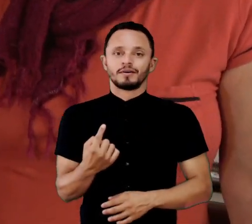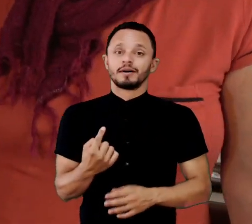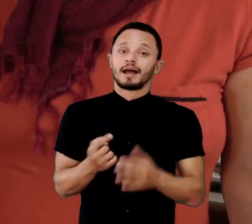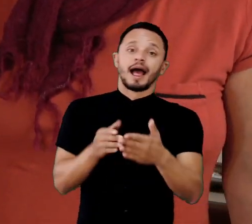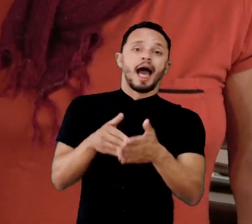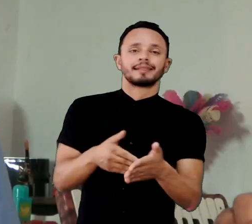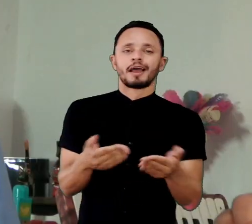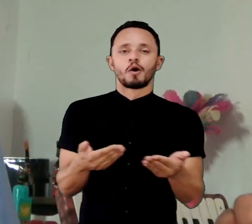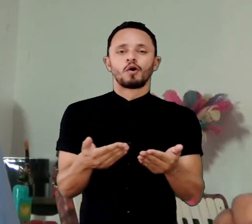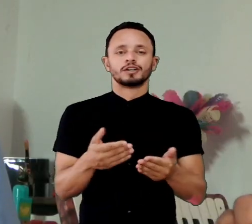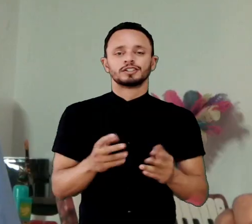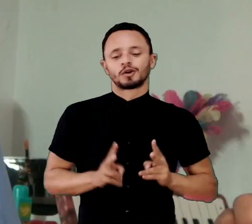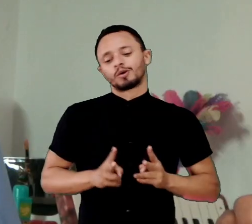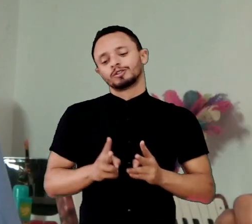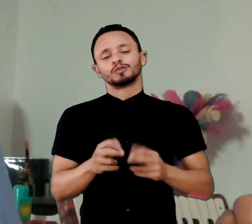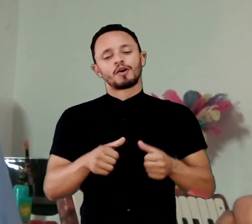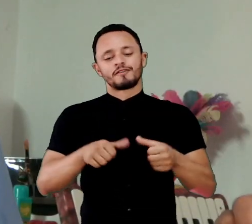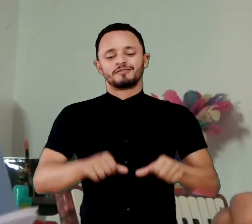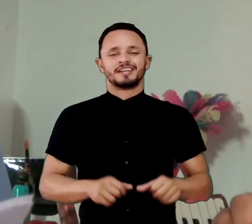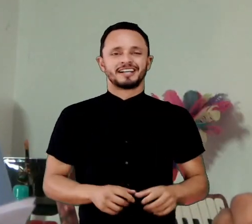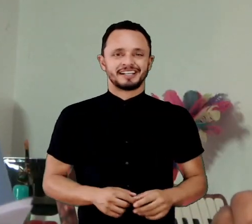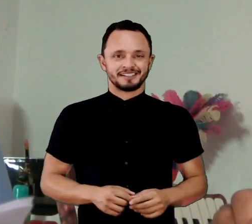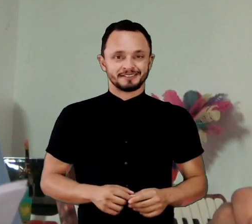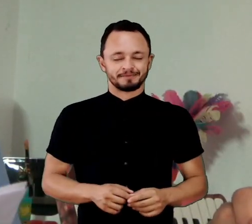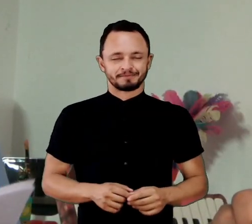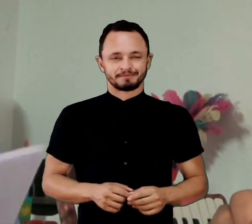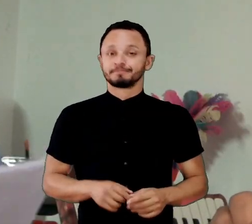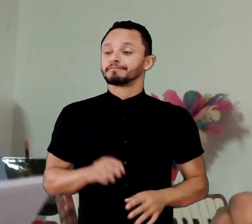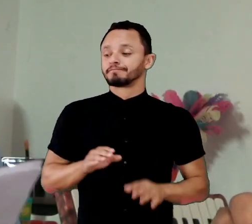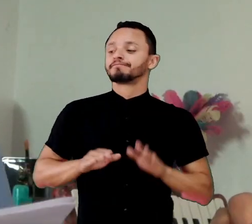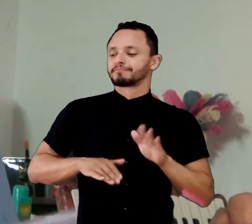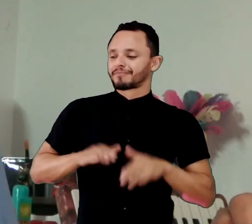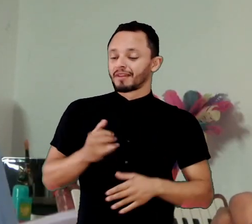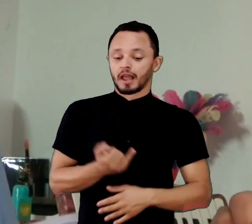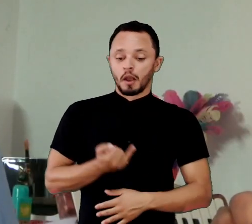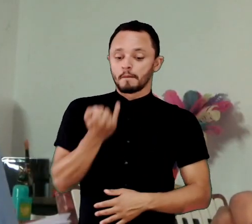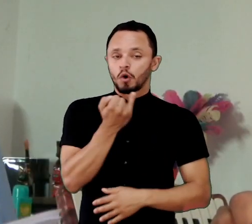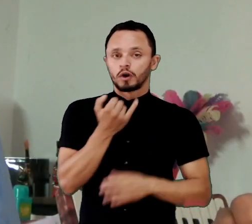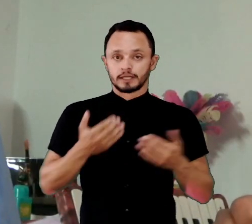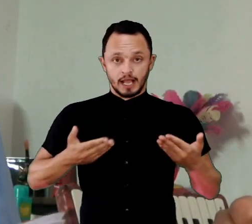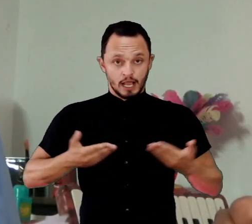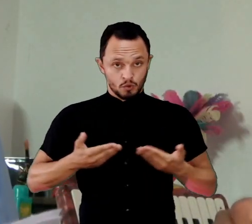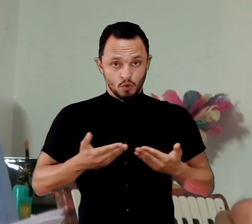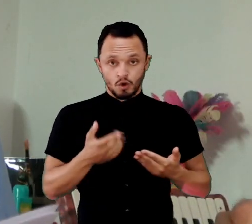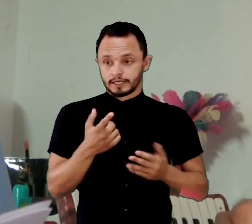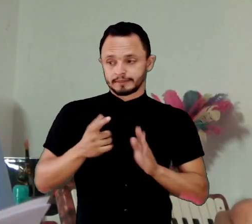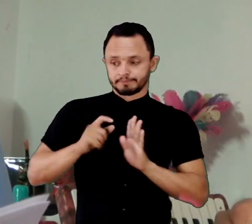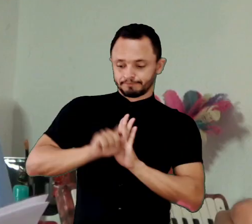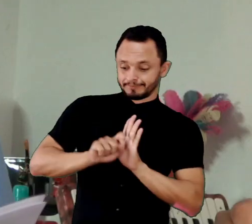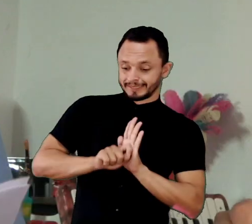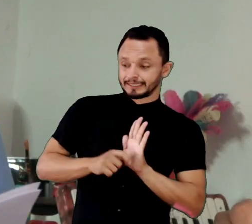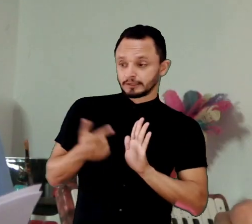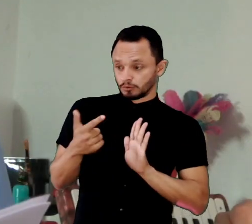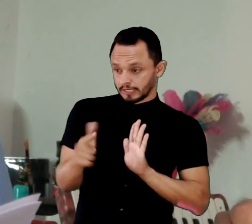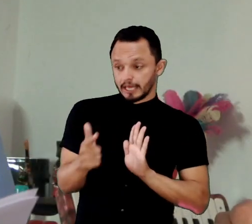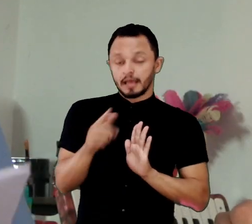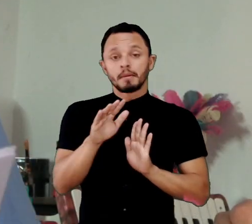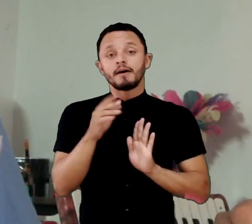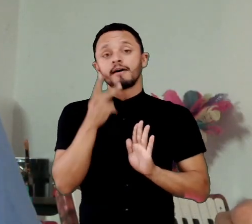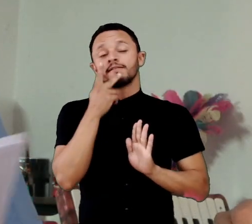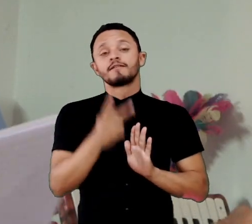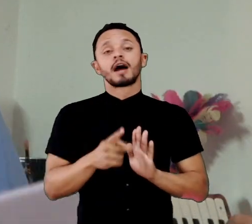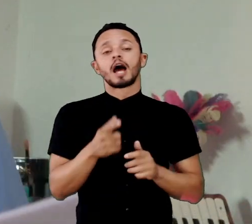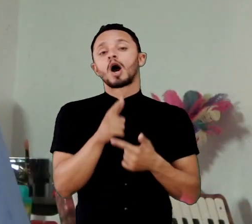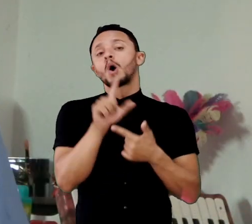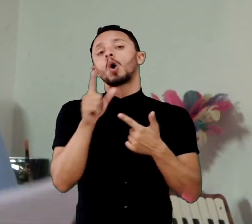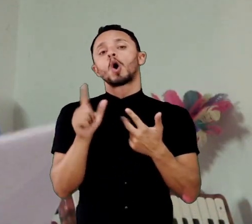até hoje. Que talvez seja importante agora, que não está muito escrito aqui, mas falar